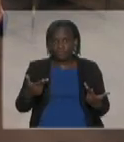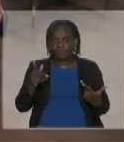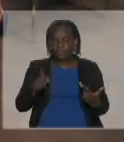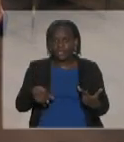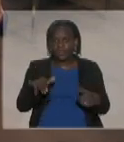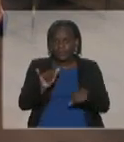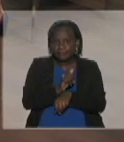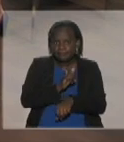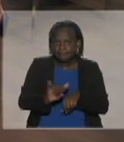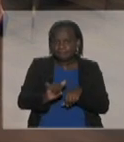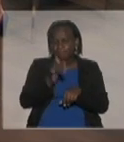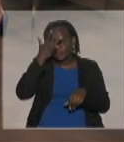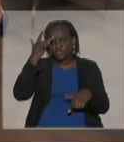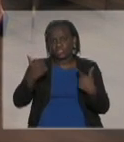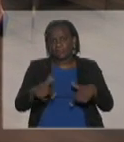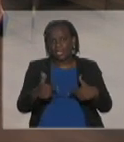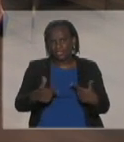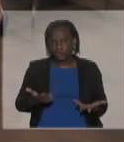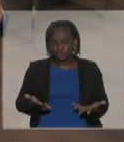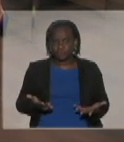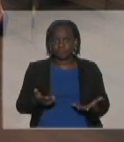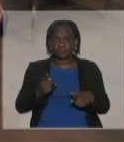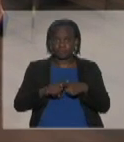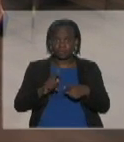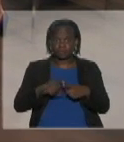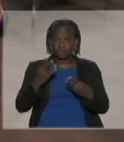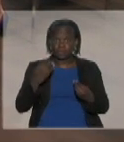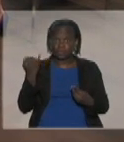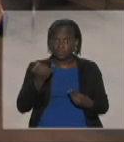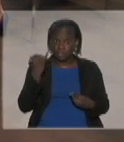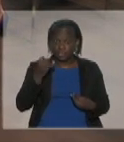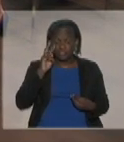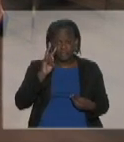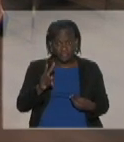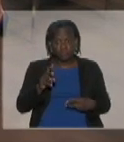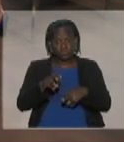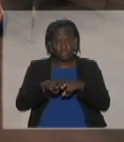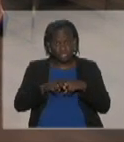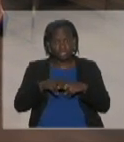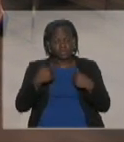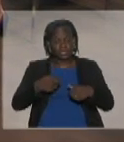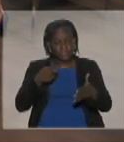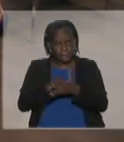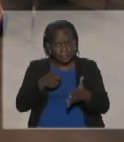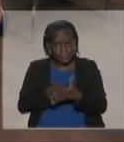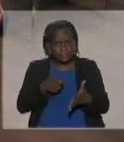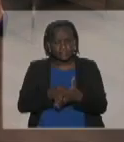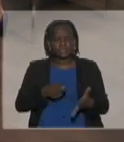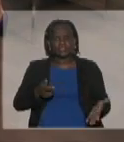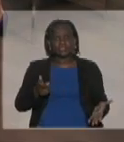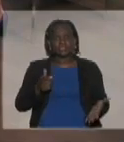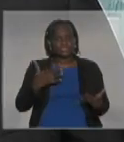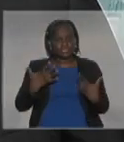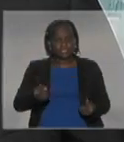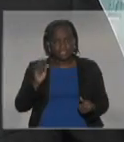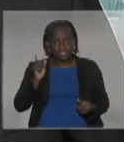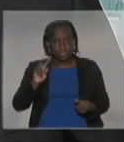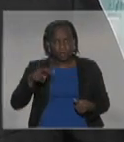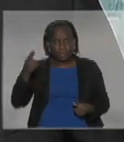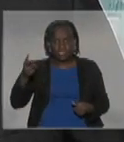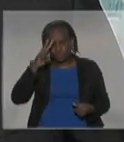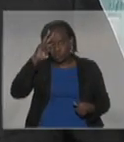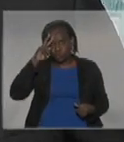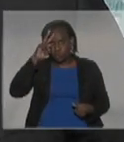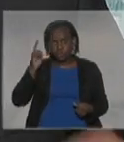ela é estratégica para os trabalhadores. Você vê que ela é tão importante, por isso é que a gente tem que brigar mesmo para não aceitar